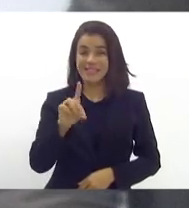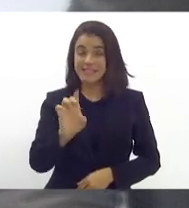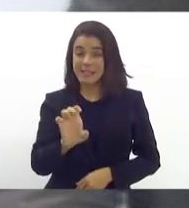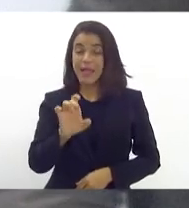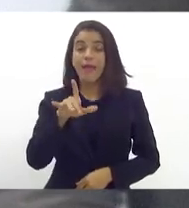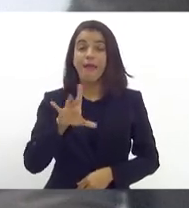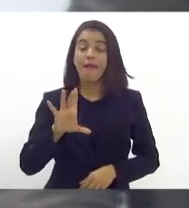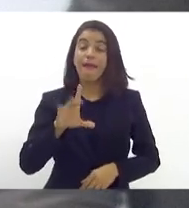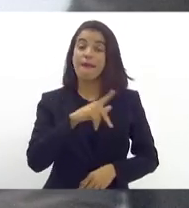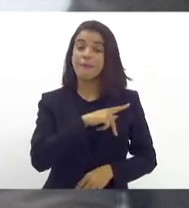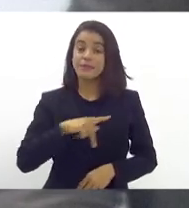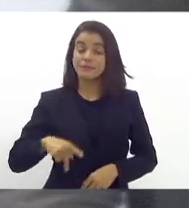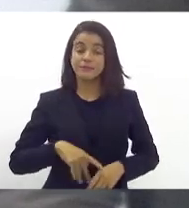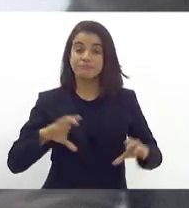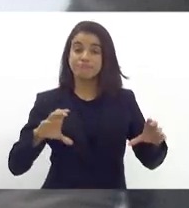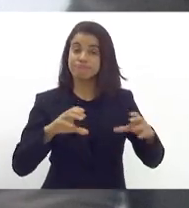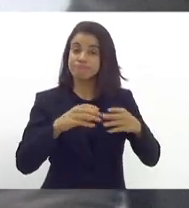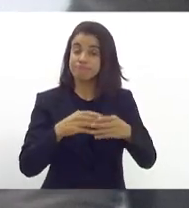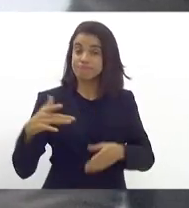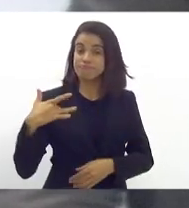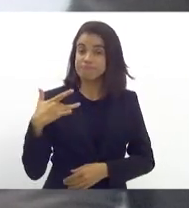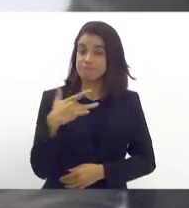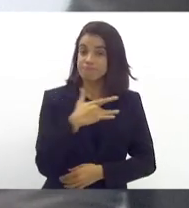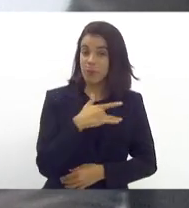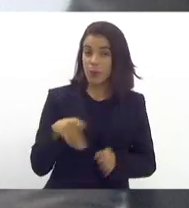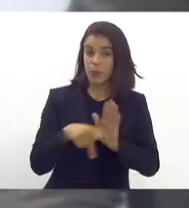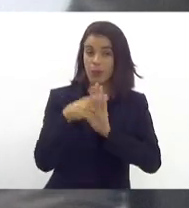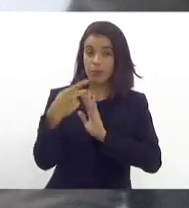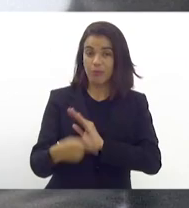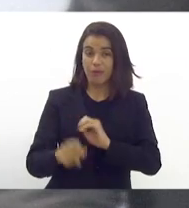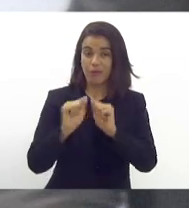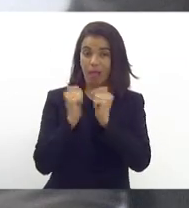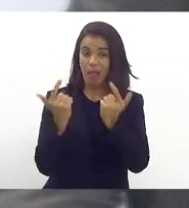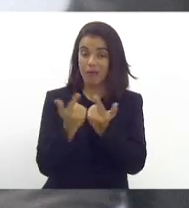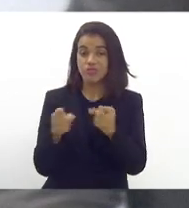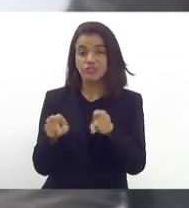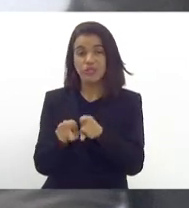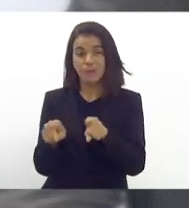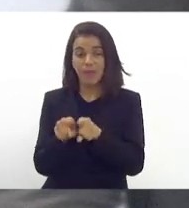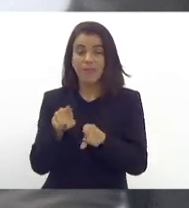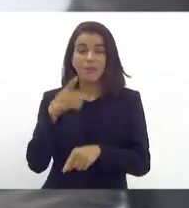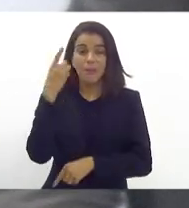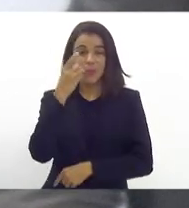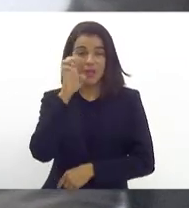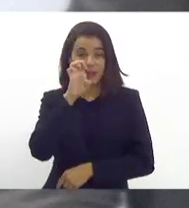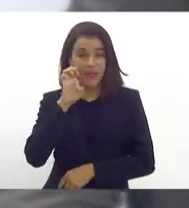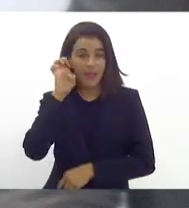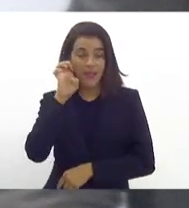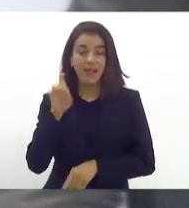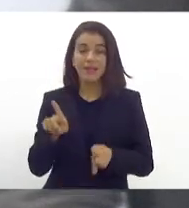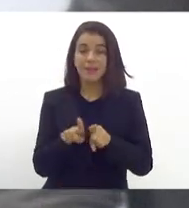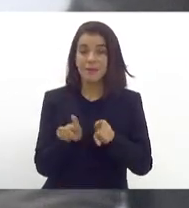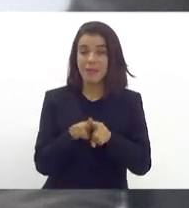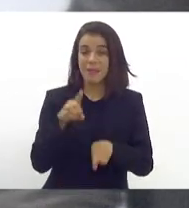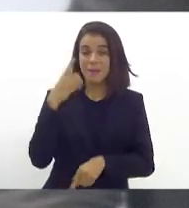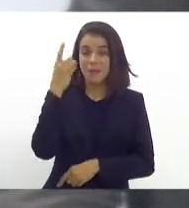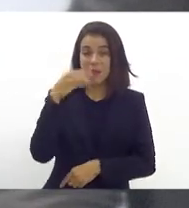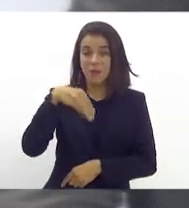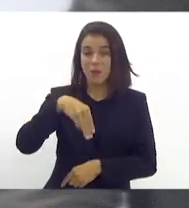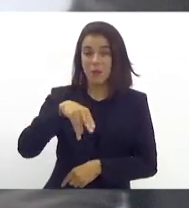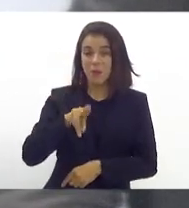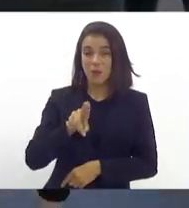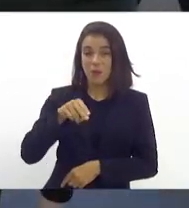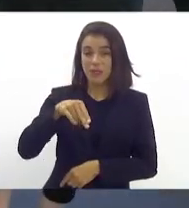Comissão de saúde também da casa deputada moto Deputado Júlio Rocha deputado munir Neto